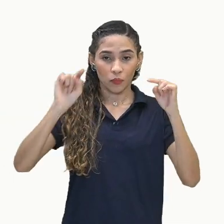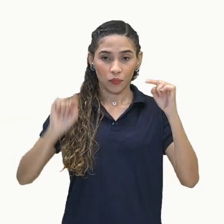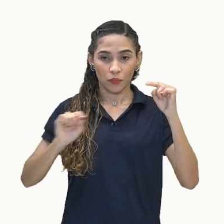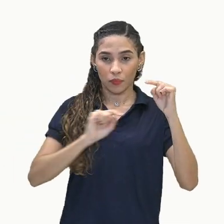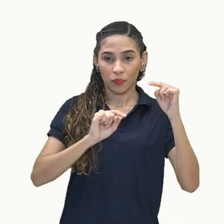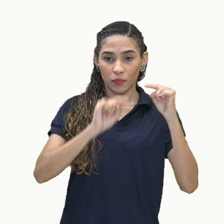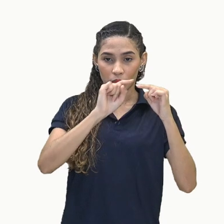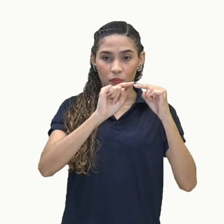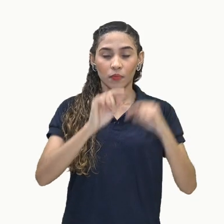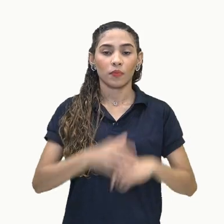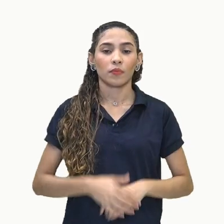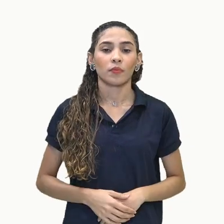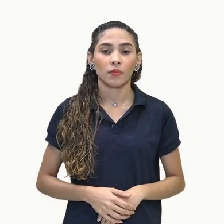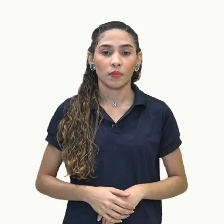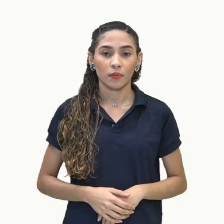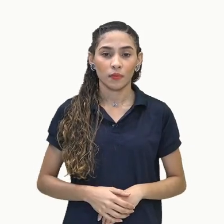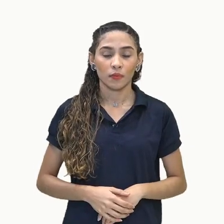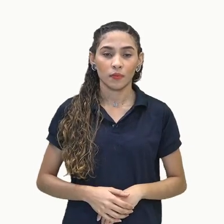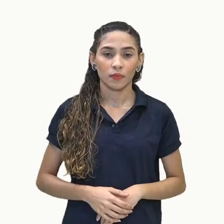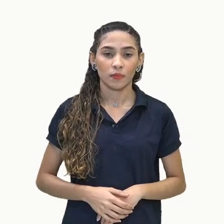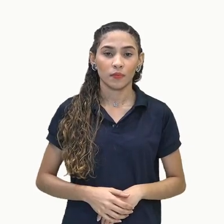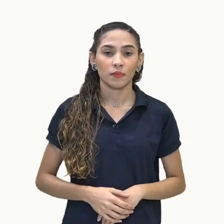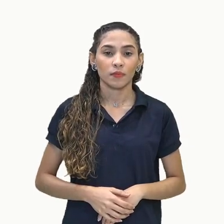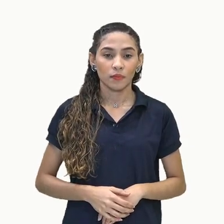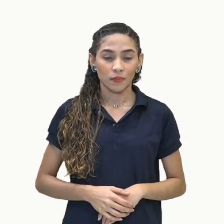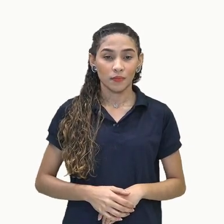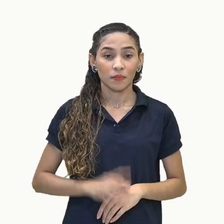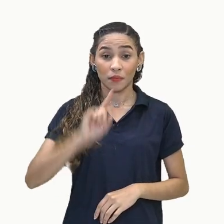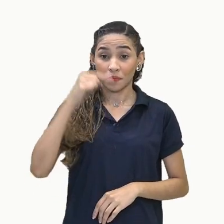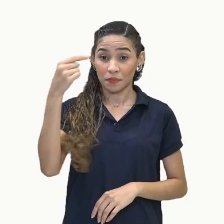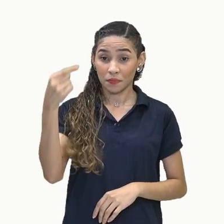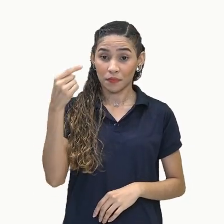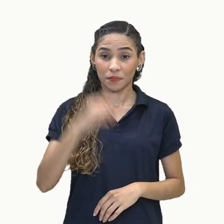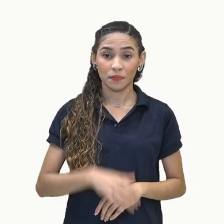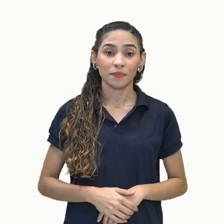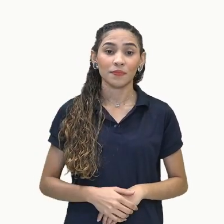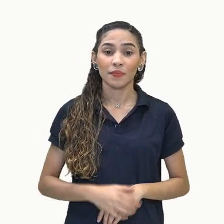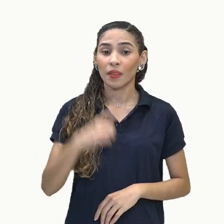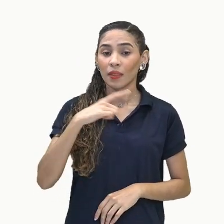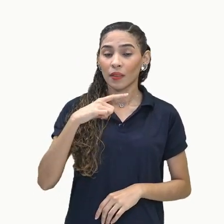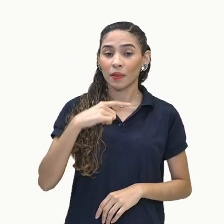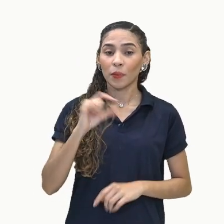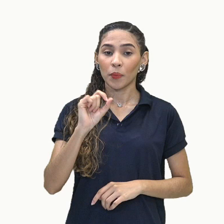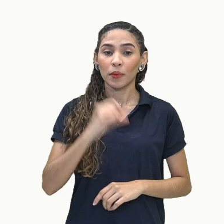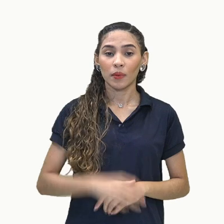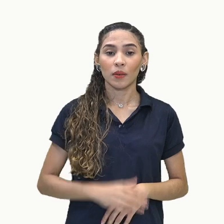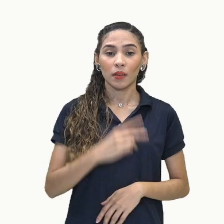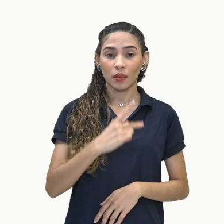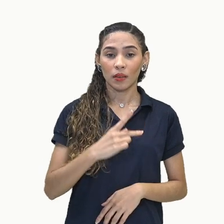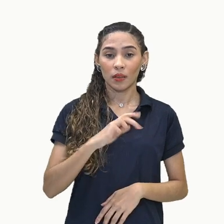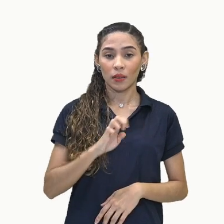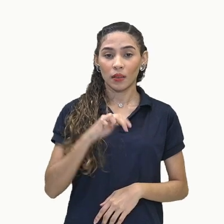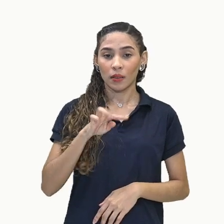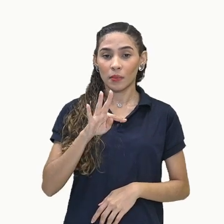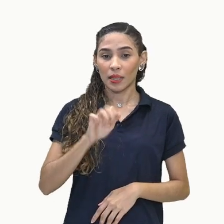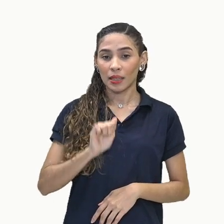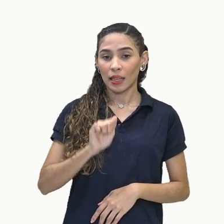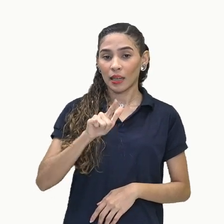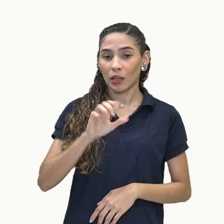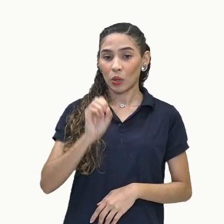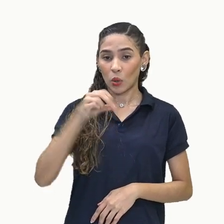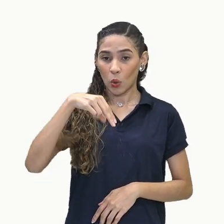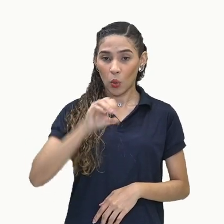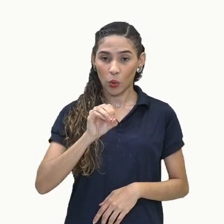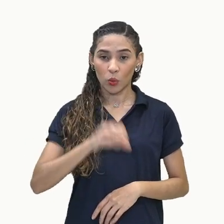um quadrilátero. Indo aqui para o próximo, nós temos o pentágono. Olha